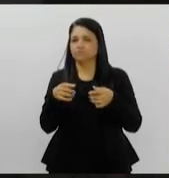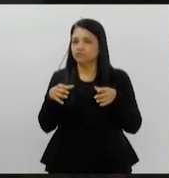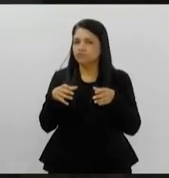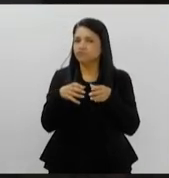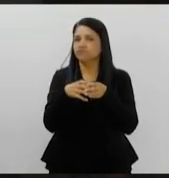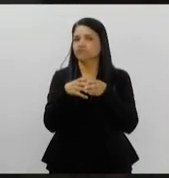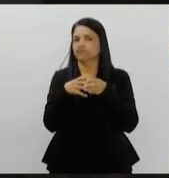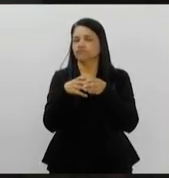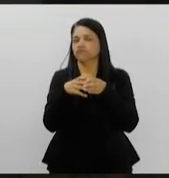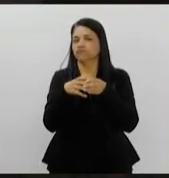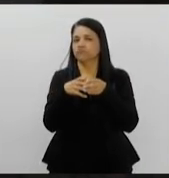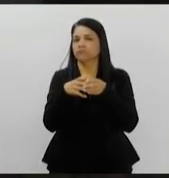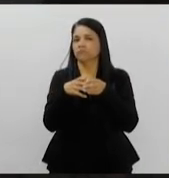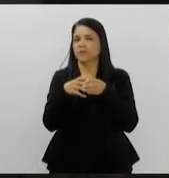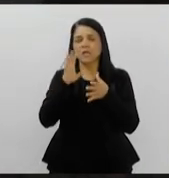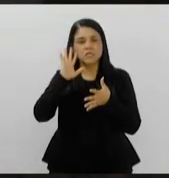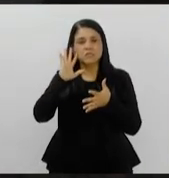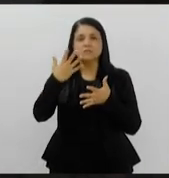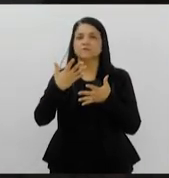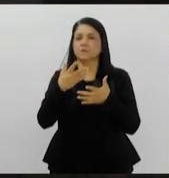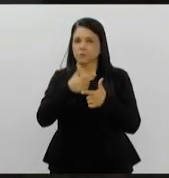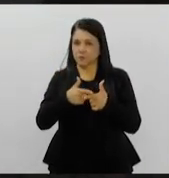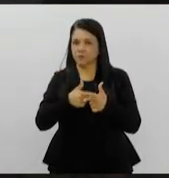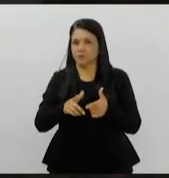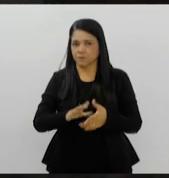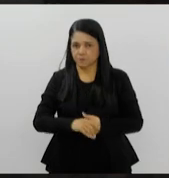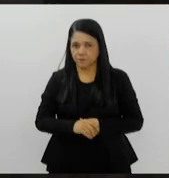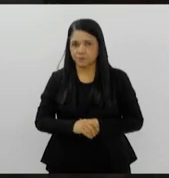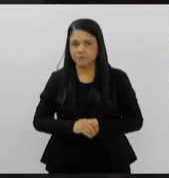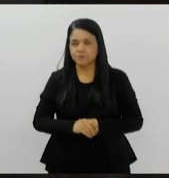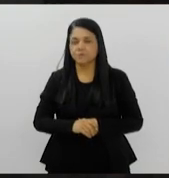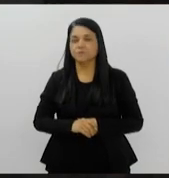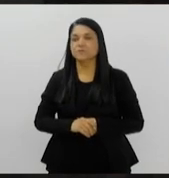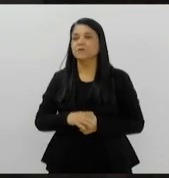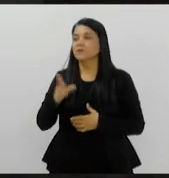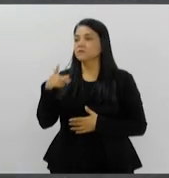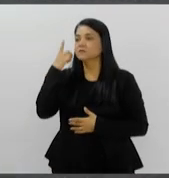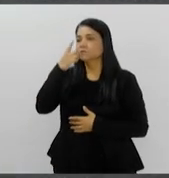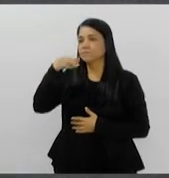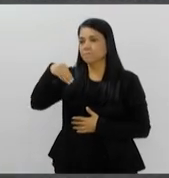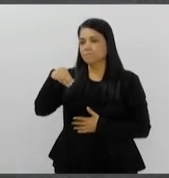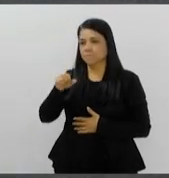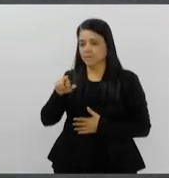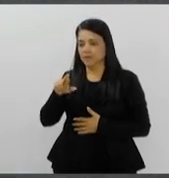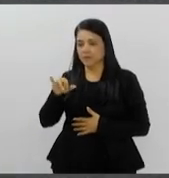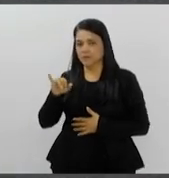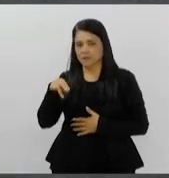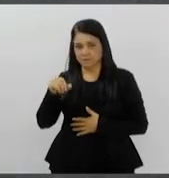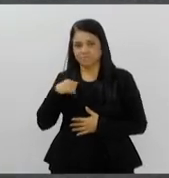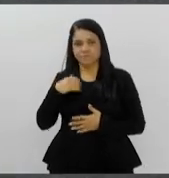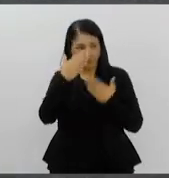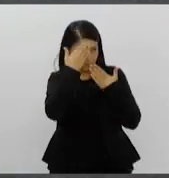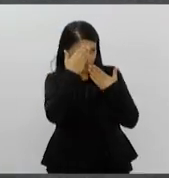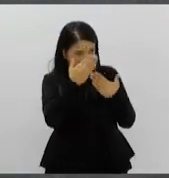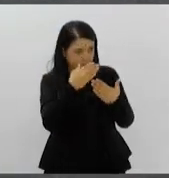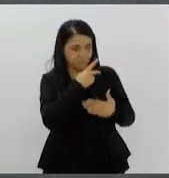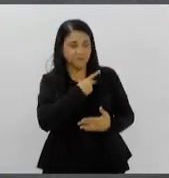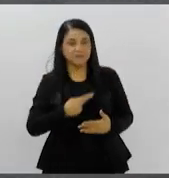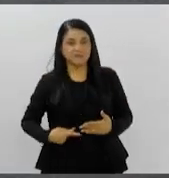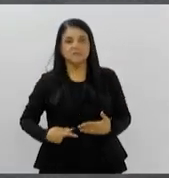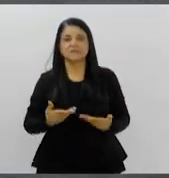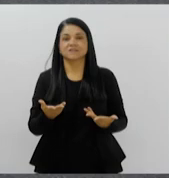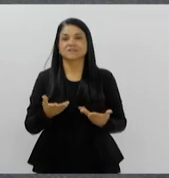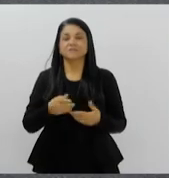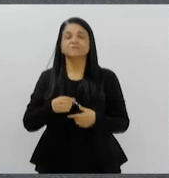mais celeridade, uma melhor forma de organizar isso aí. Questão de ordem. Deputada Marina, por favor. Obrigada. Presidente, queria, com